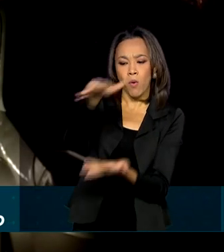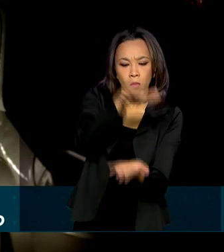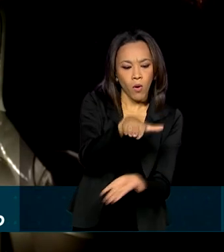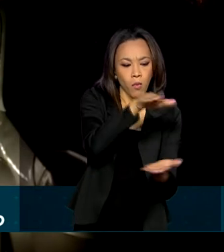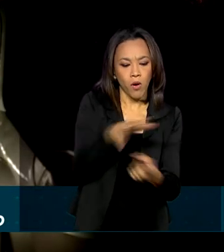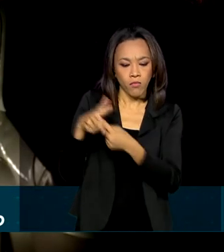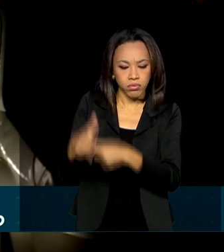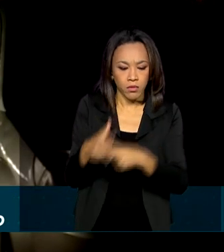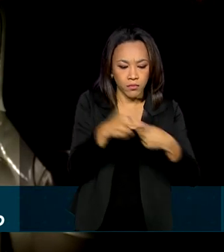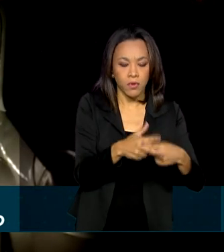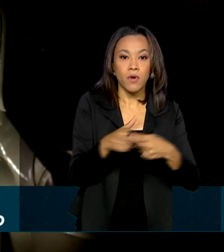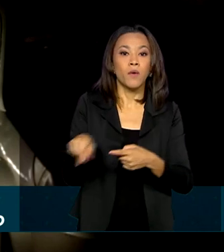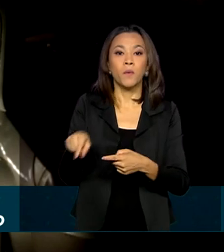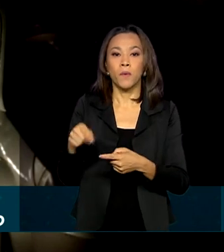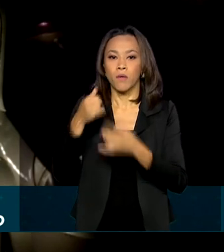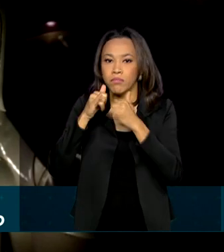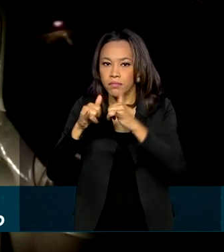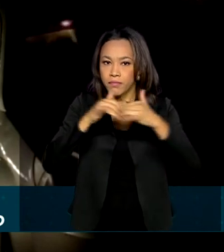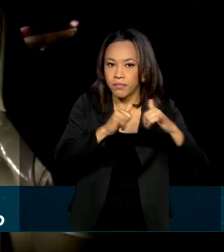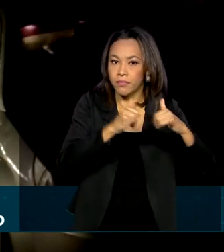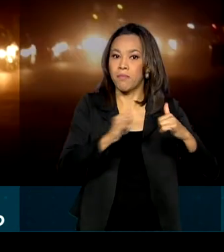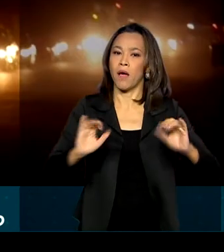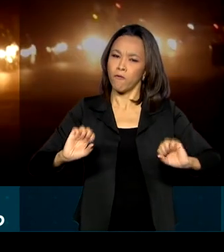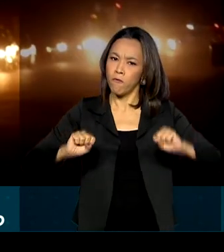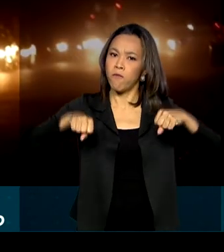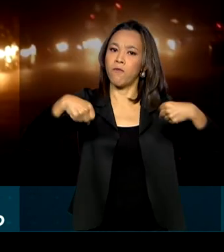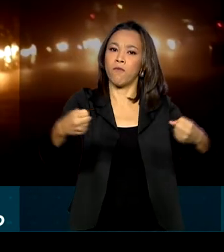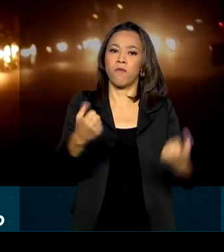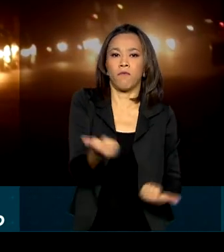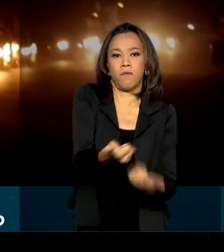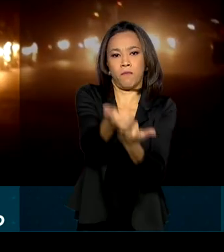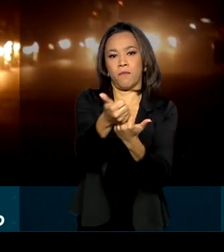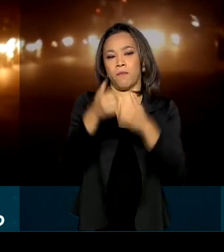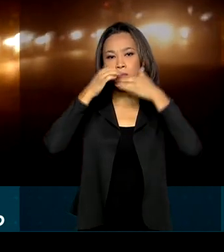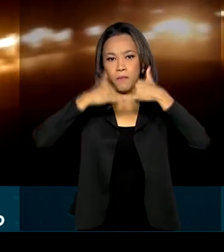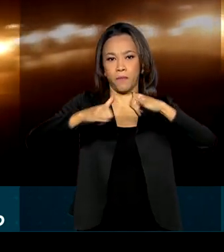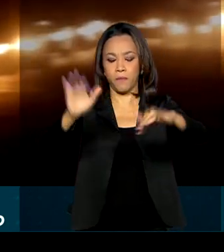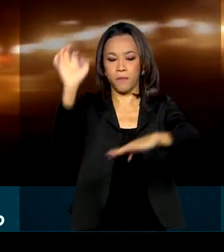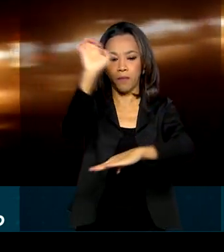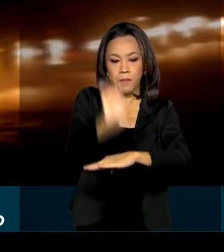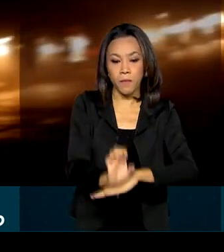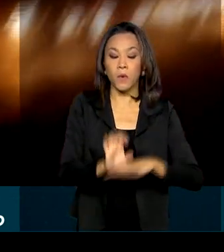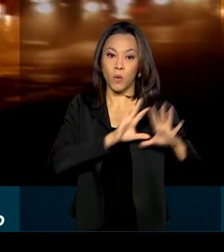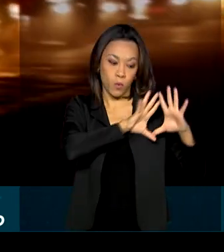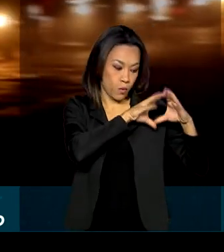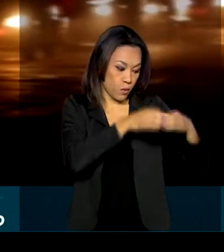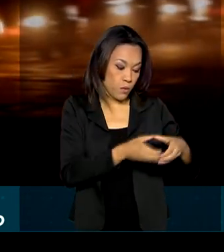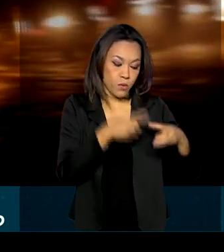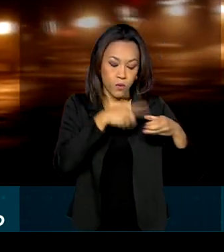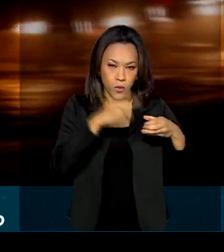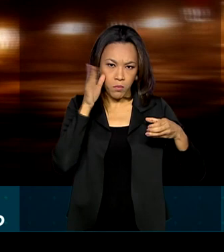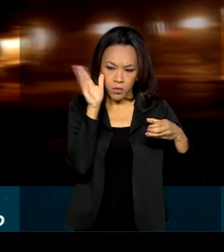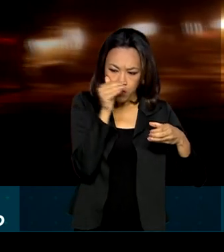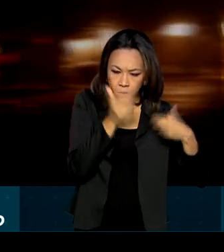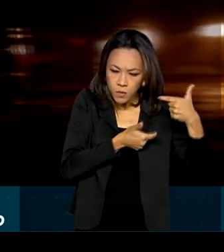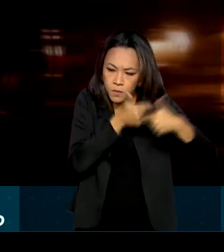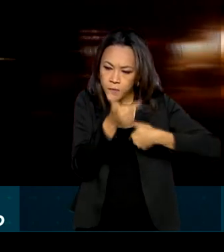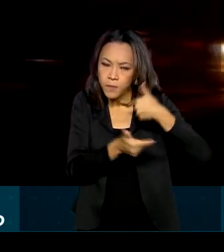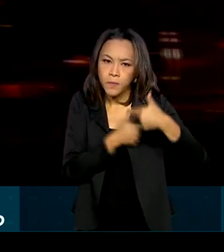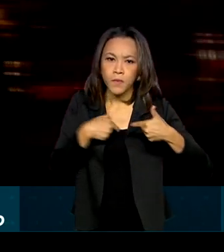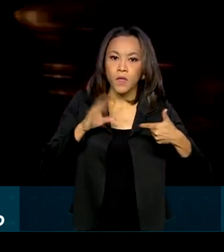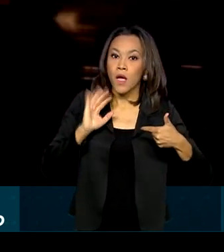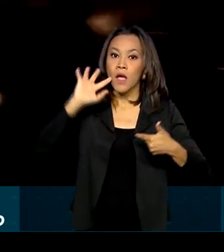Macapá para fortalecer o sistema. Além disso, nesta semana, o Comitê de Monitoramento do Setor Elétrico decidiu